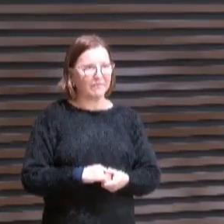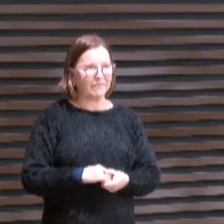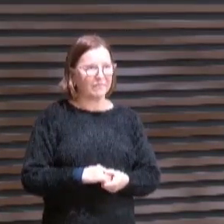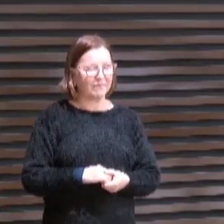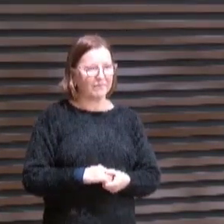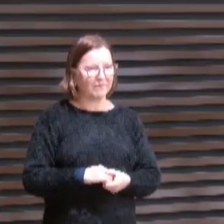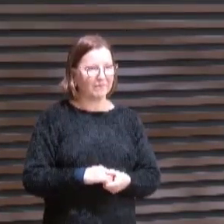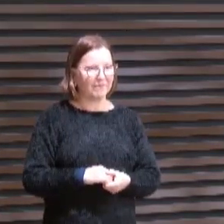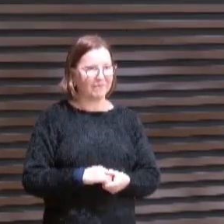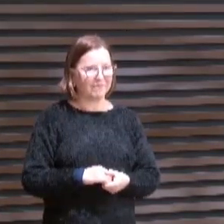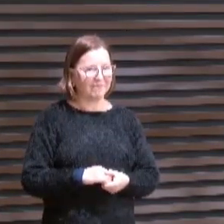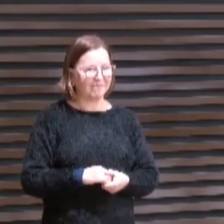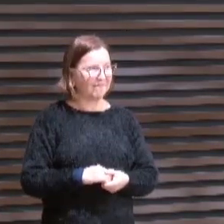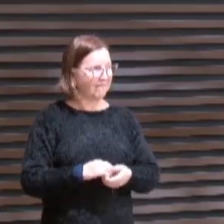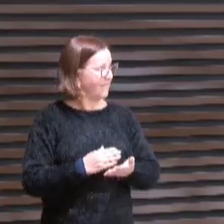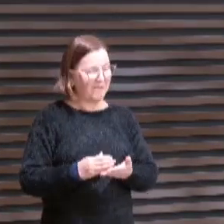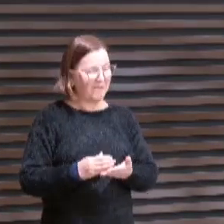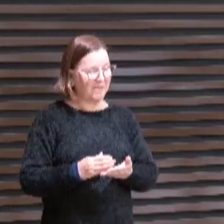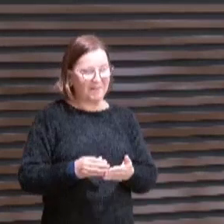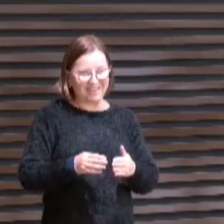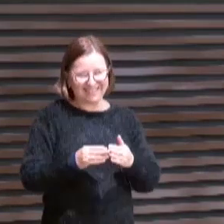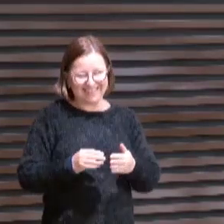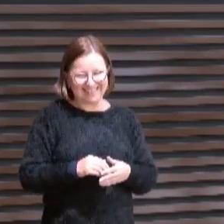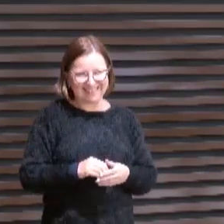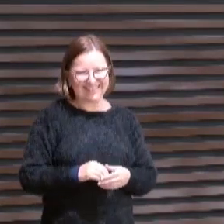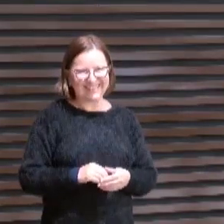Põe fogo ali, gente.